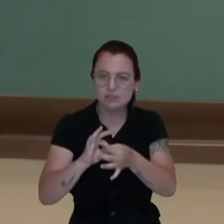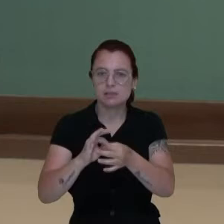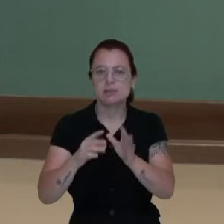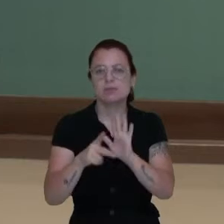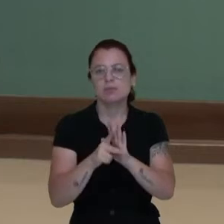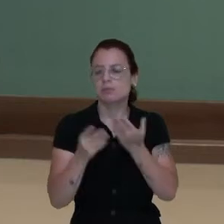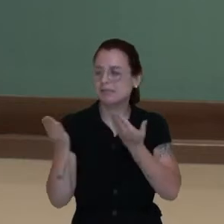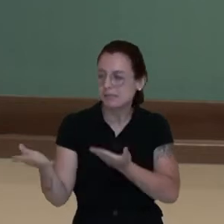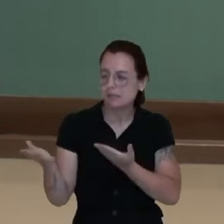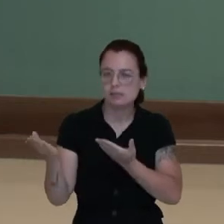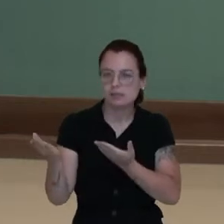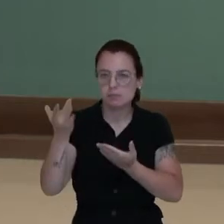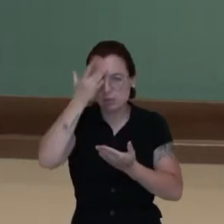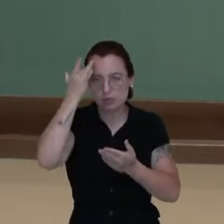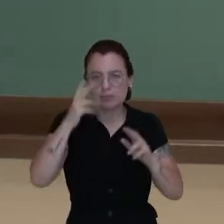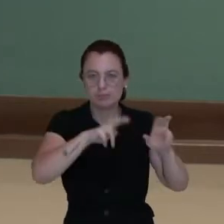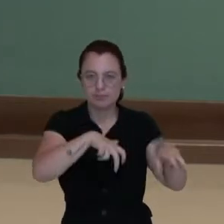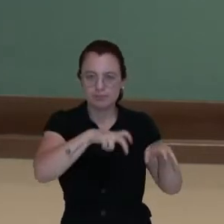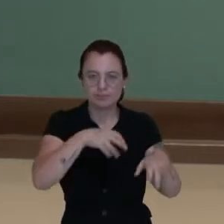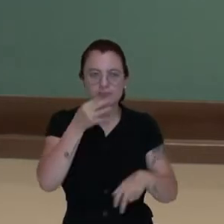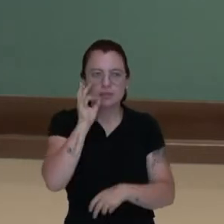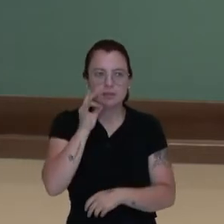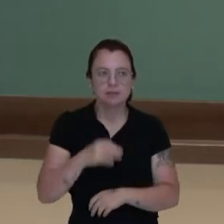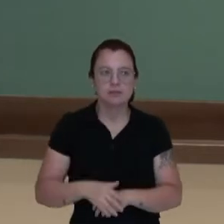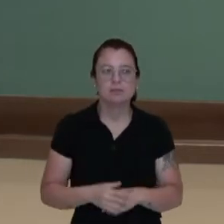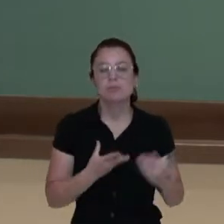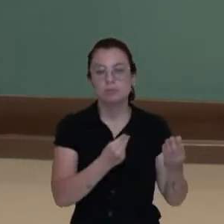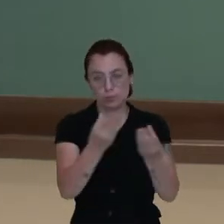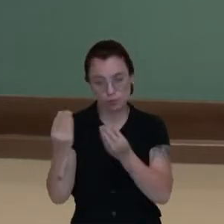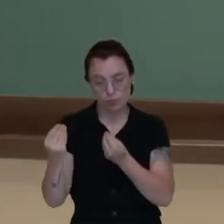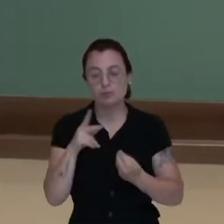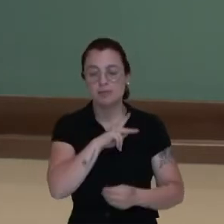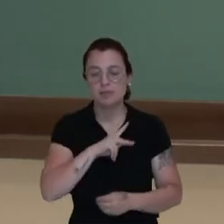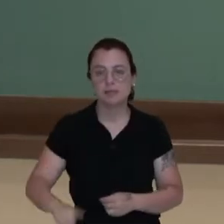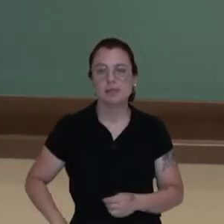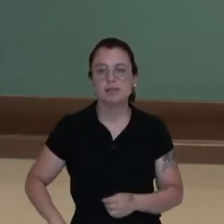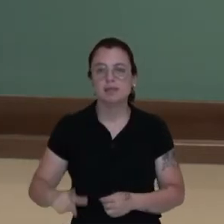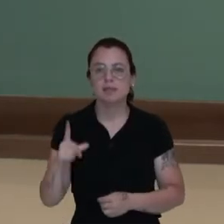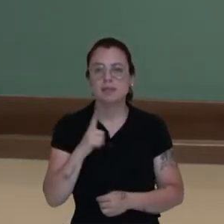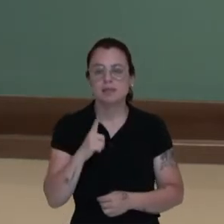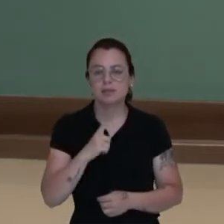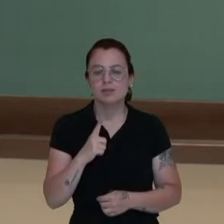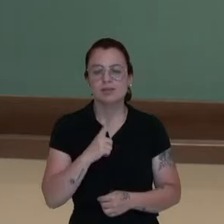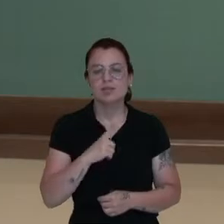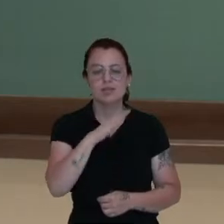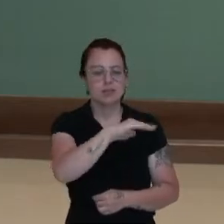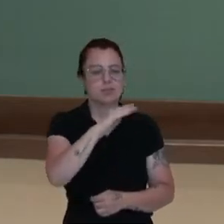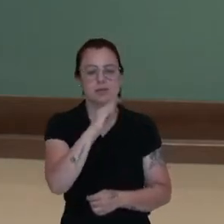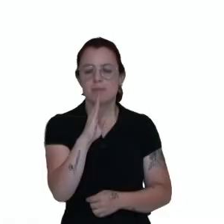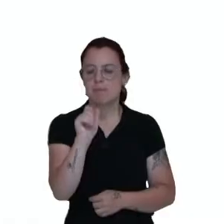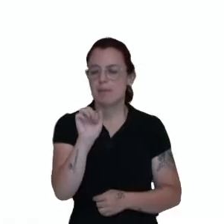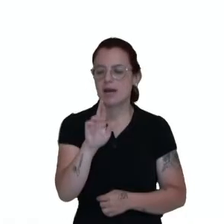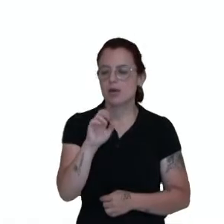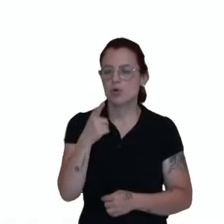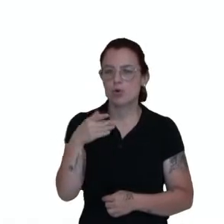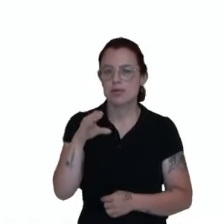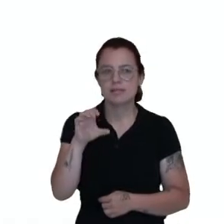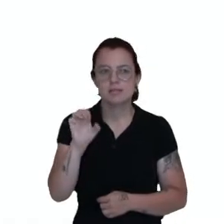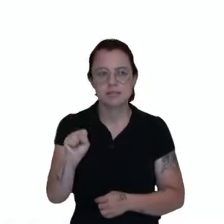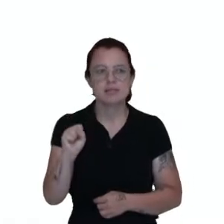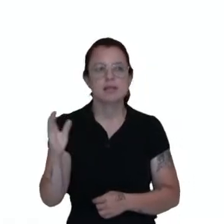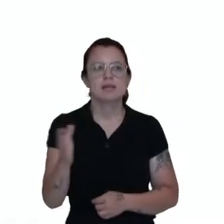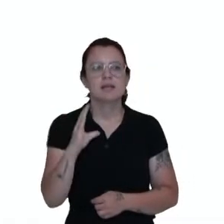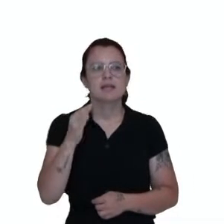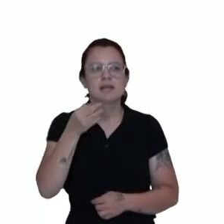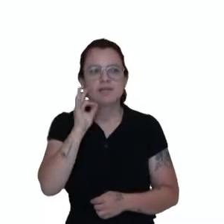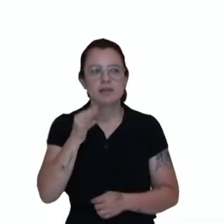esses produtores do café. Inclusive, muitos dos presidentes eram barões do café, né? Aqui a gente tem uma imagem,